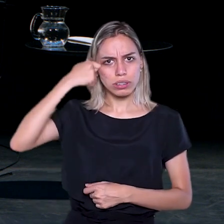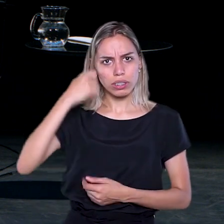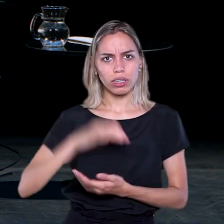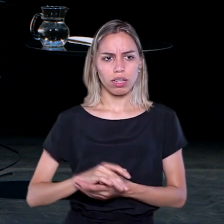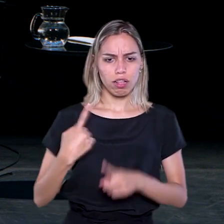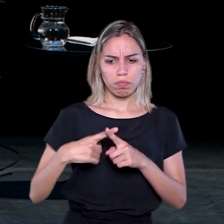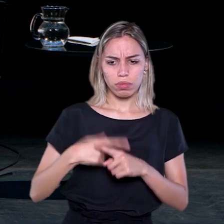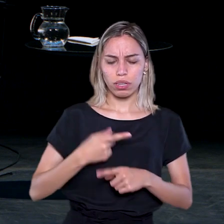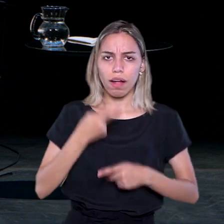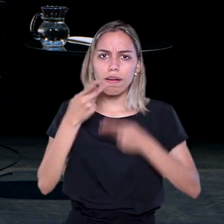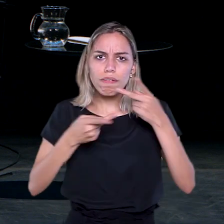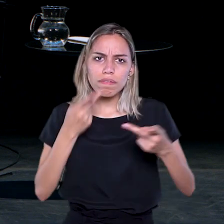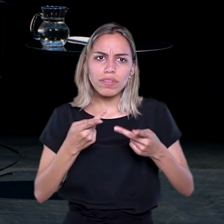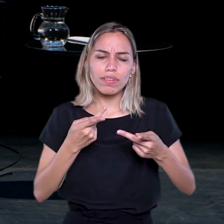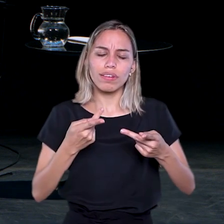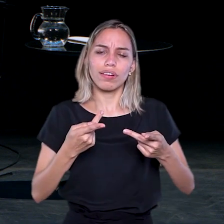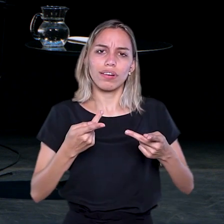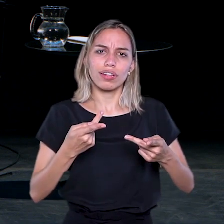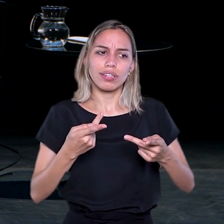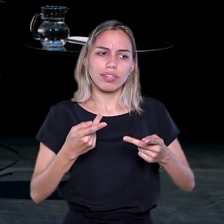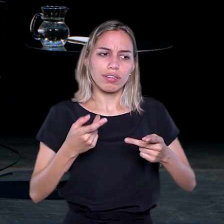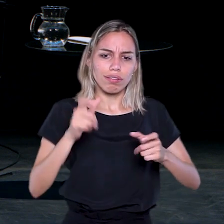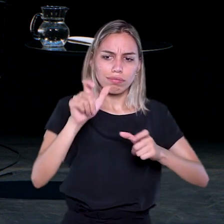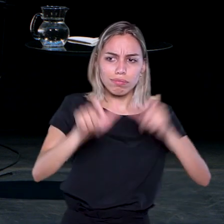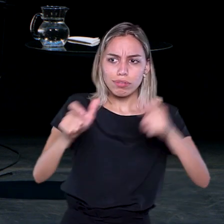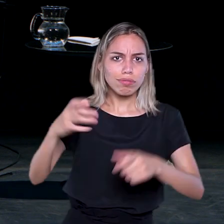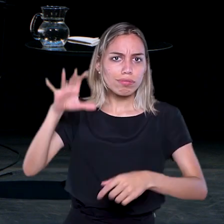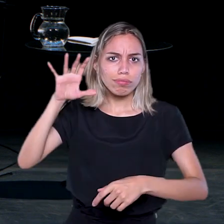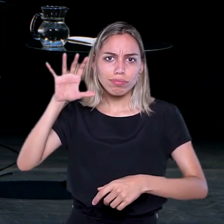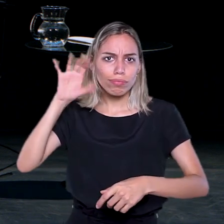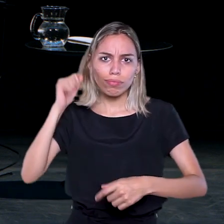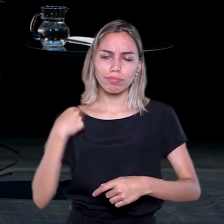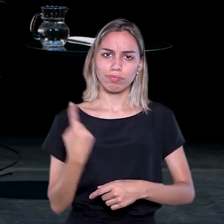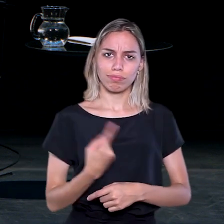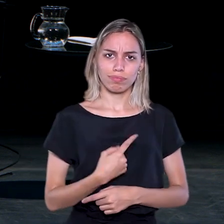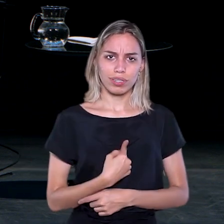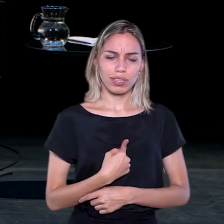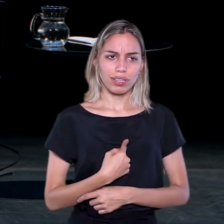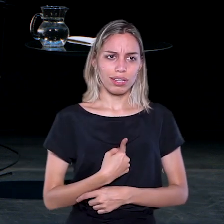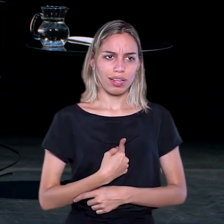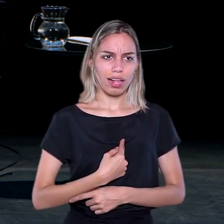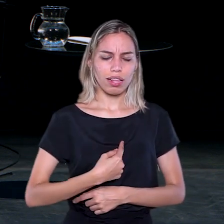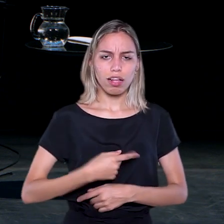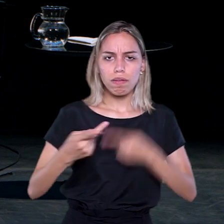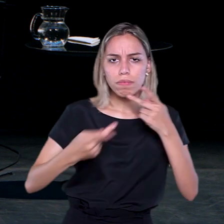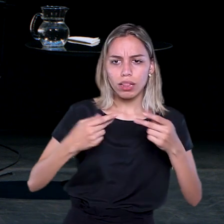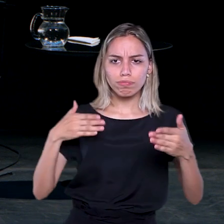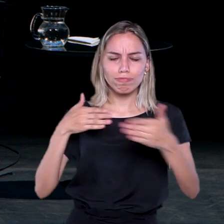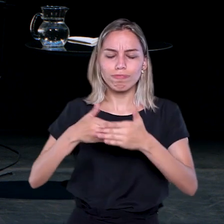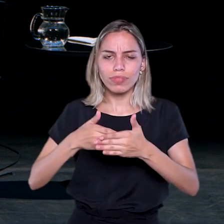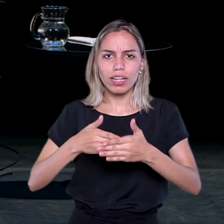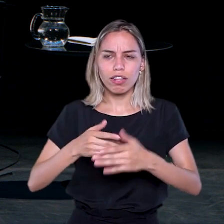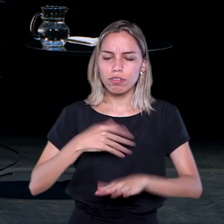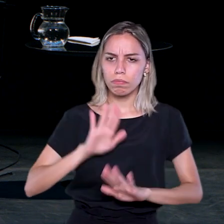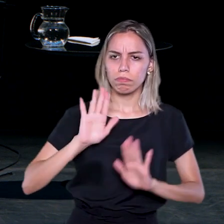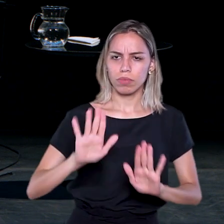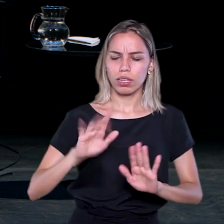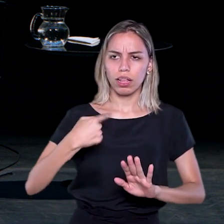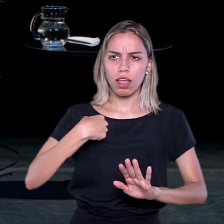escutadas. E ali eu me fiz escutar. Eu disse como Marielle, não serei interrompida, eu ainda não terminei de falar.